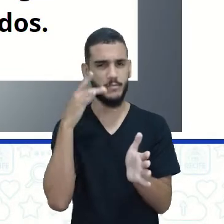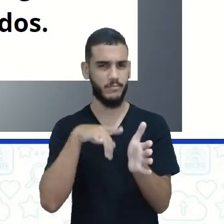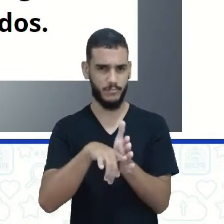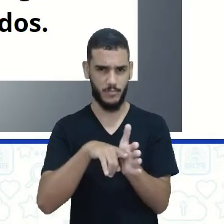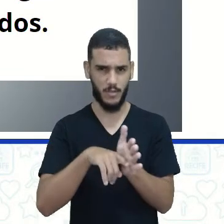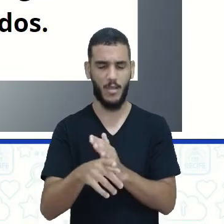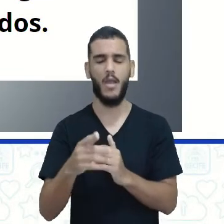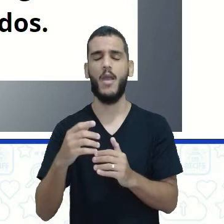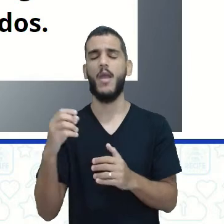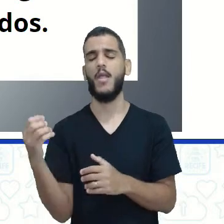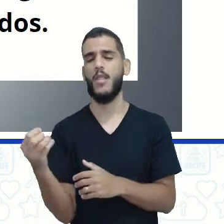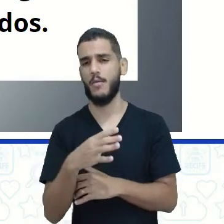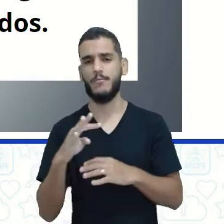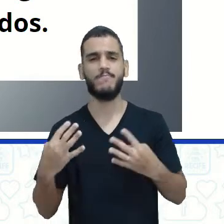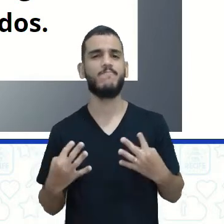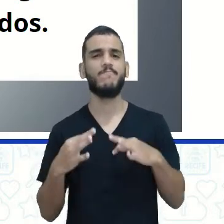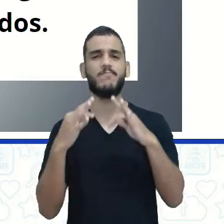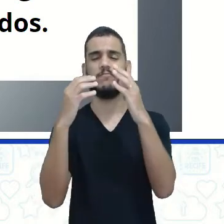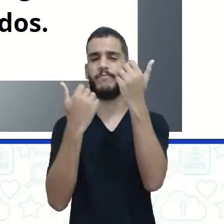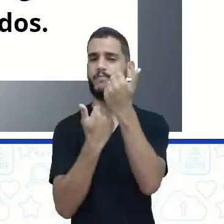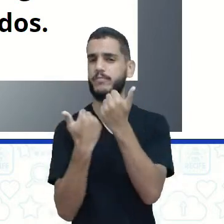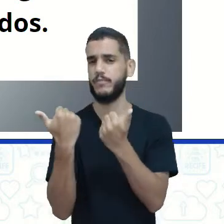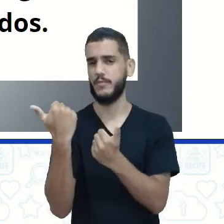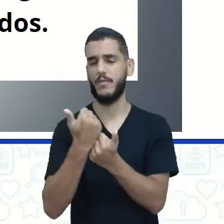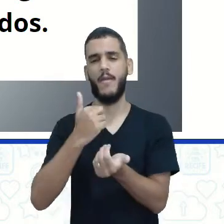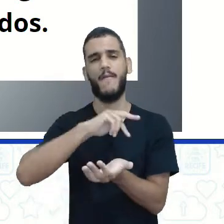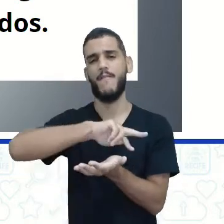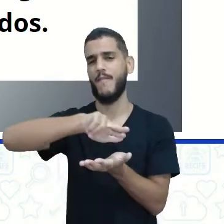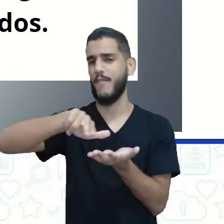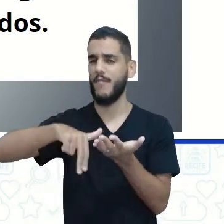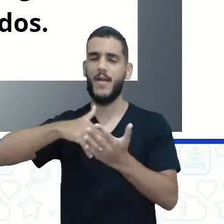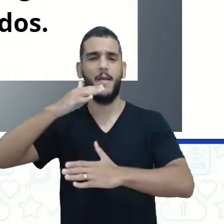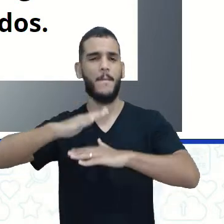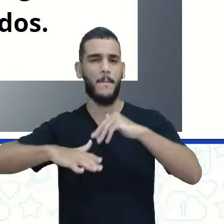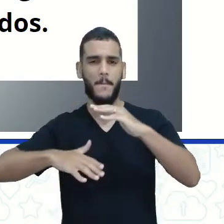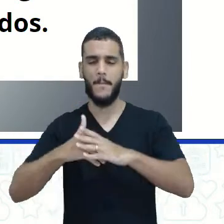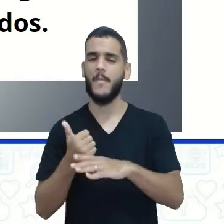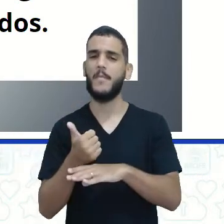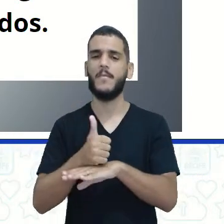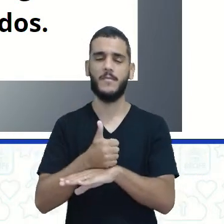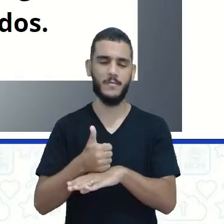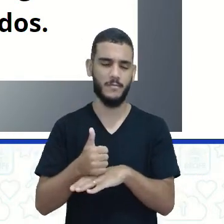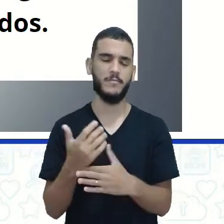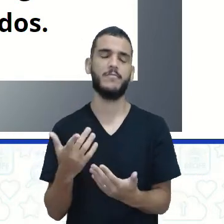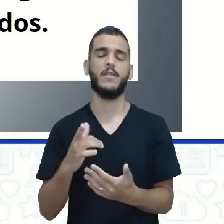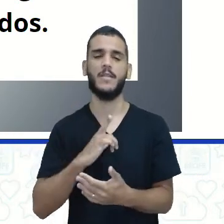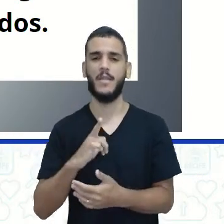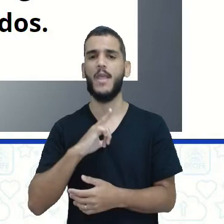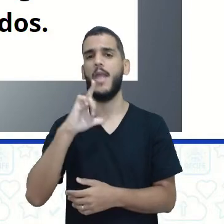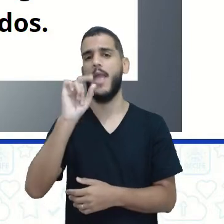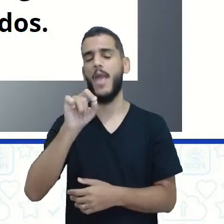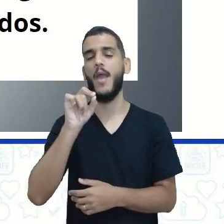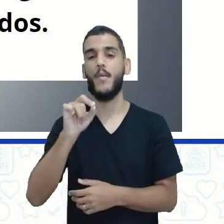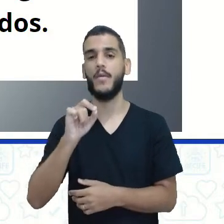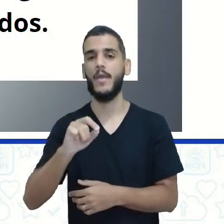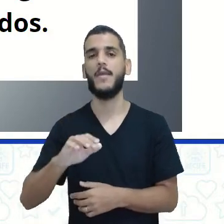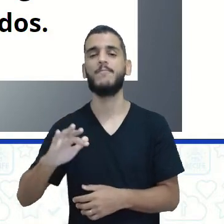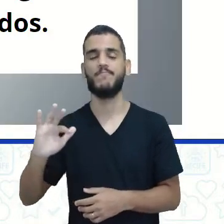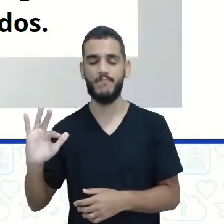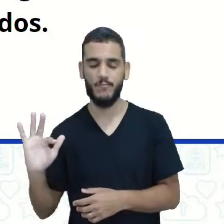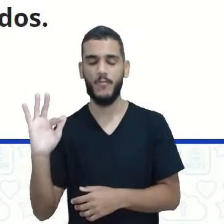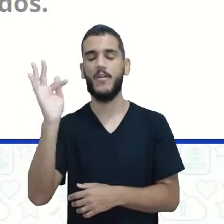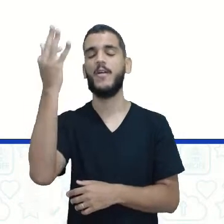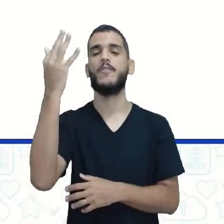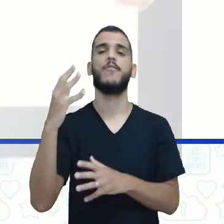inovações tecnológicas irão substituir muitas profissões existentes atualmente. É um fenômeno social que deve atingir